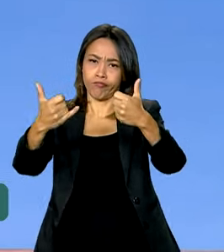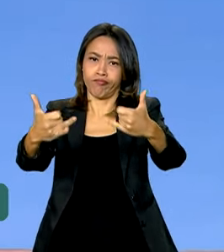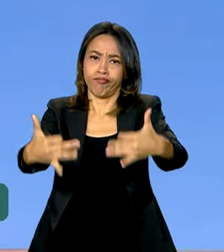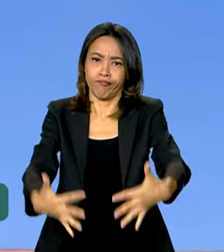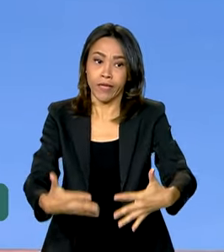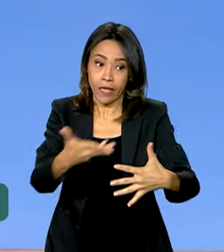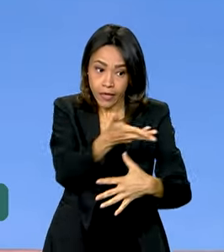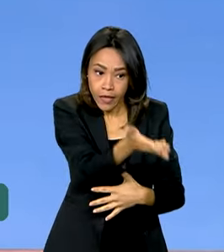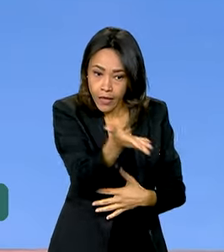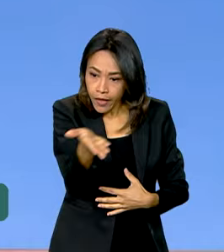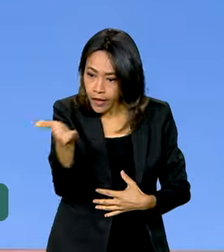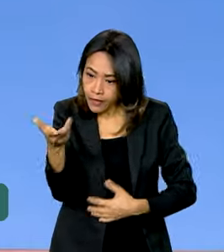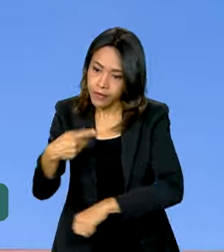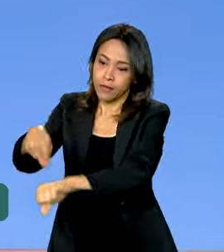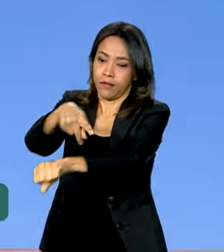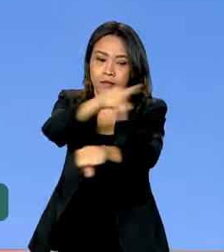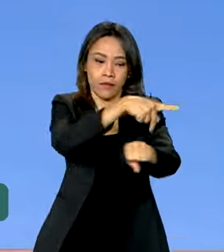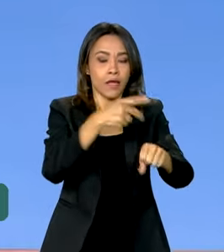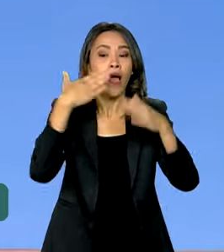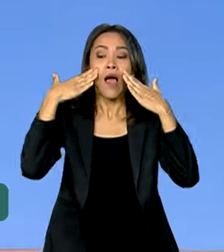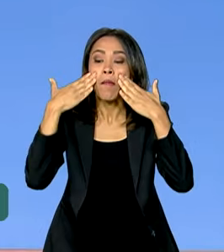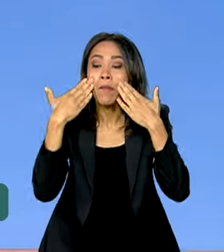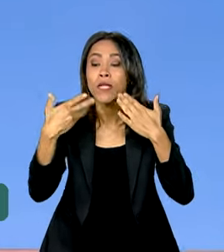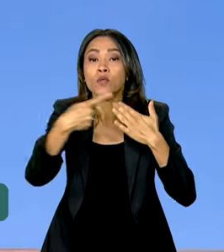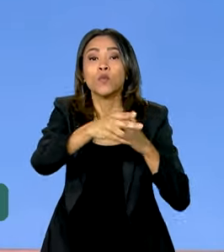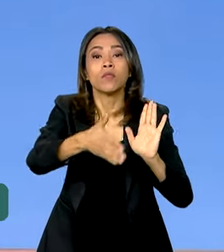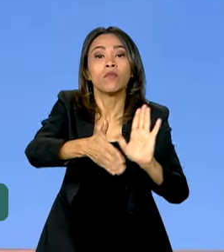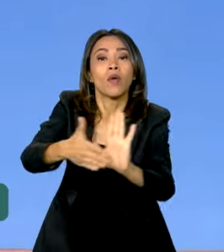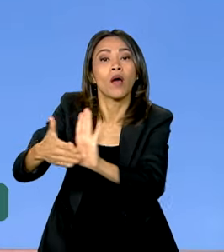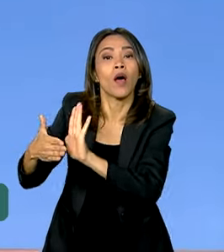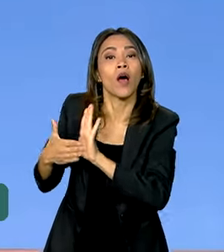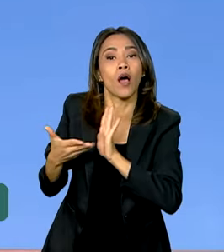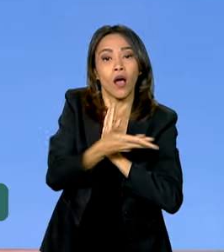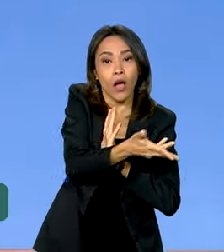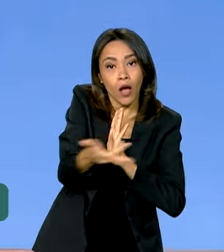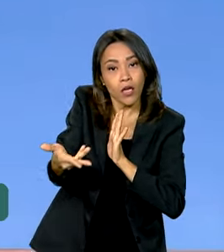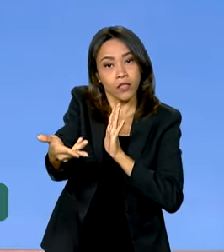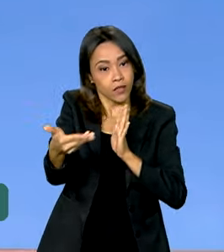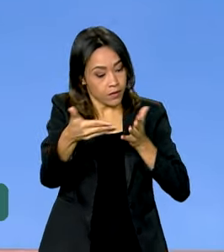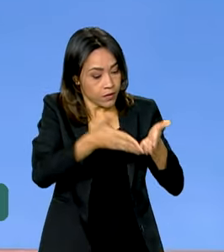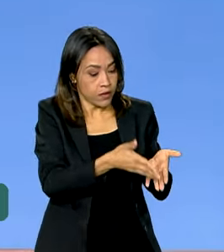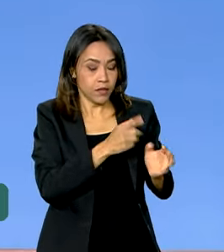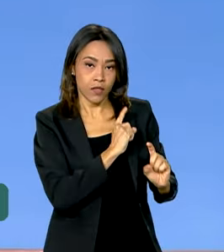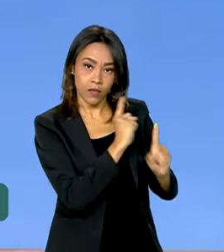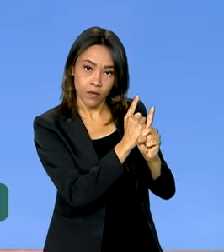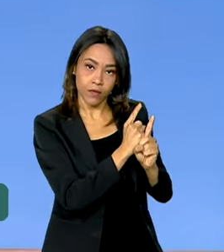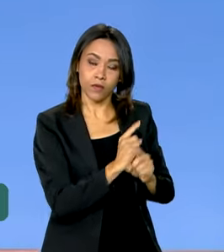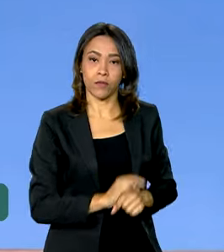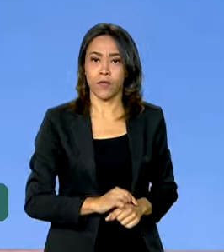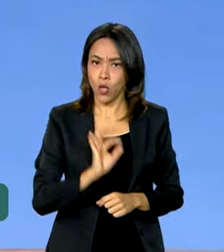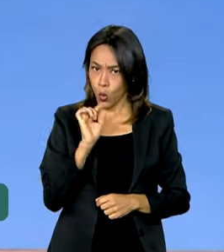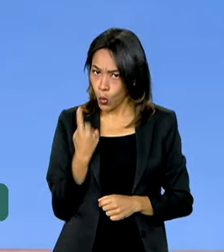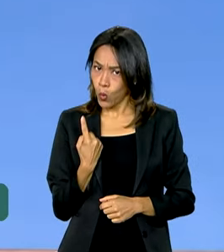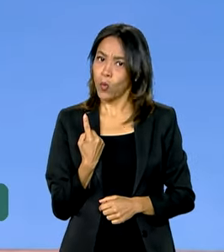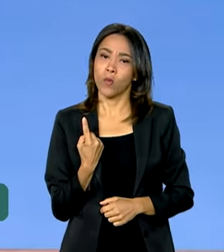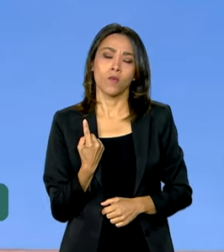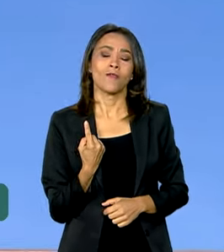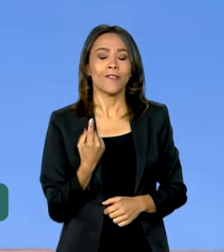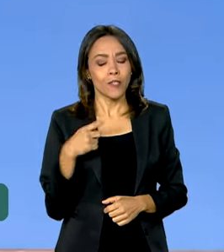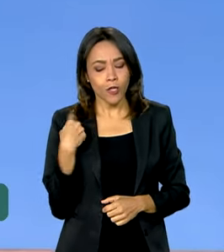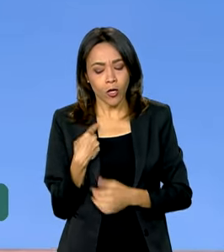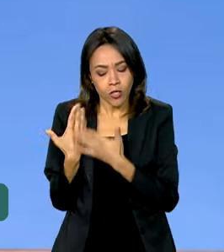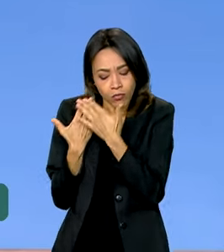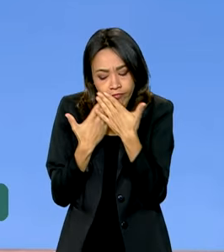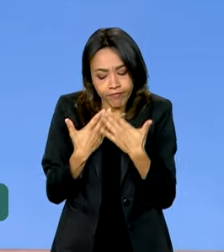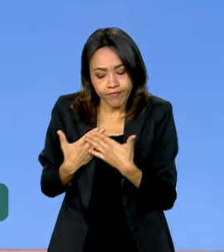os países podem, então, apresentar as suas propostas, as suas iniciativas. Então, uma das questões que nós estamos